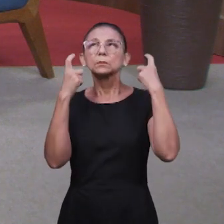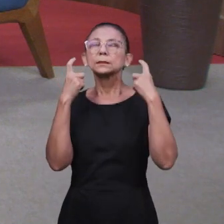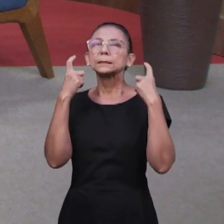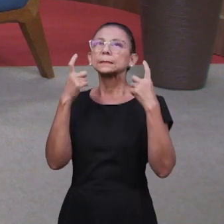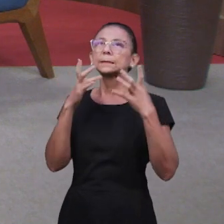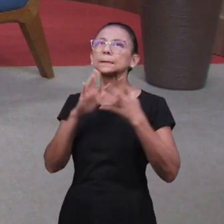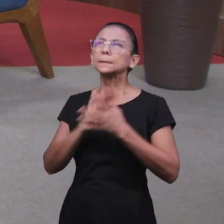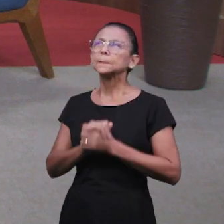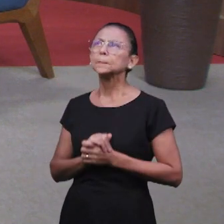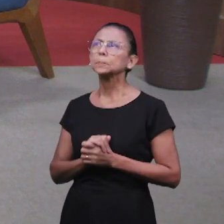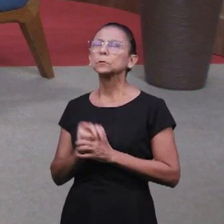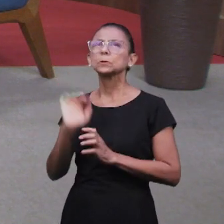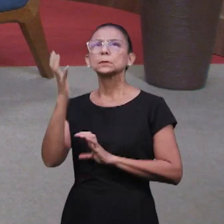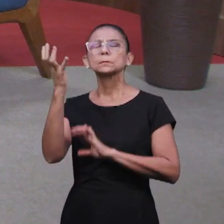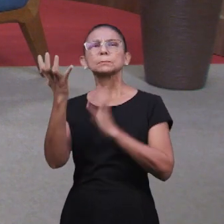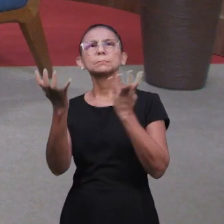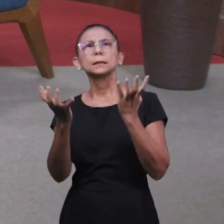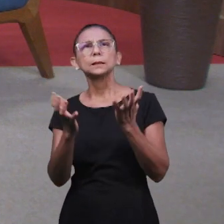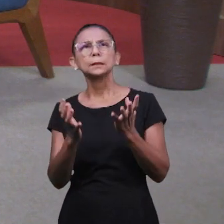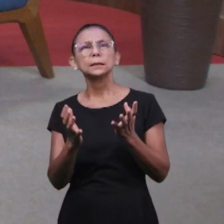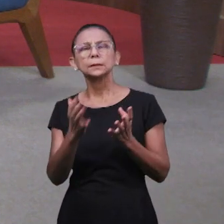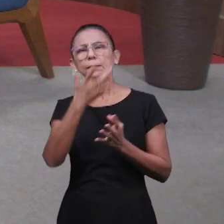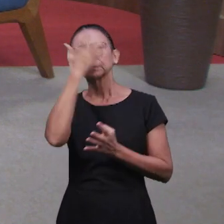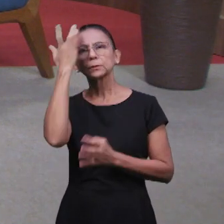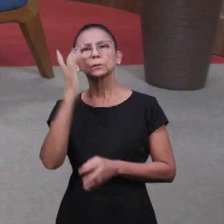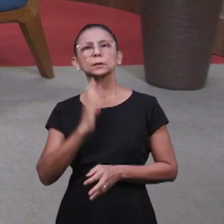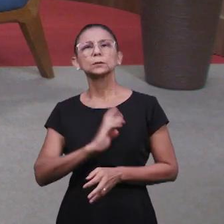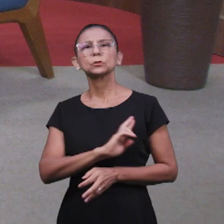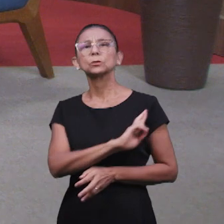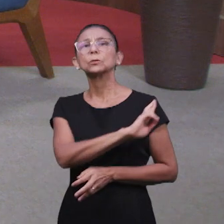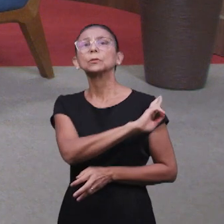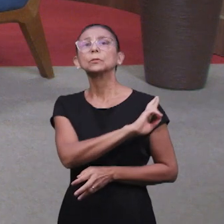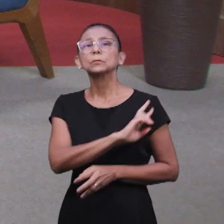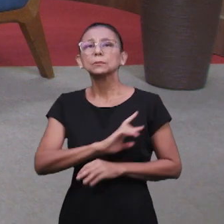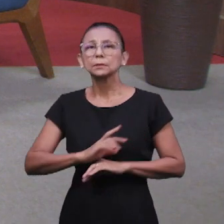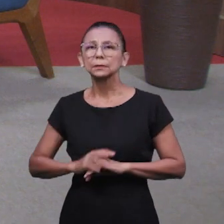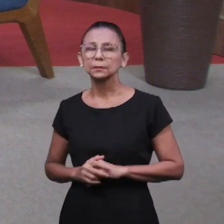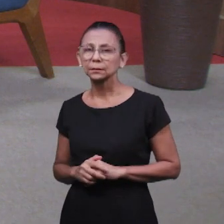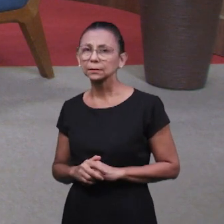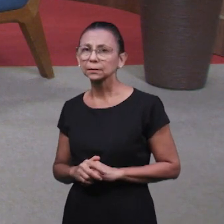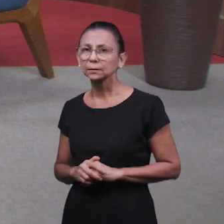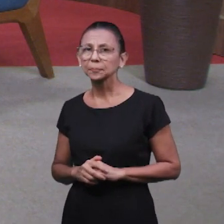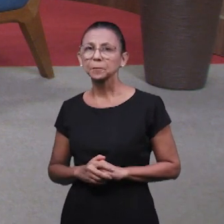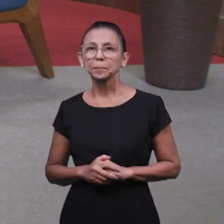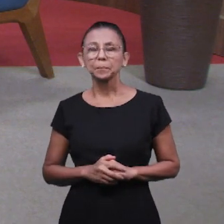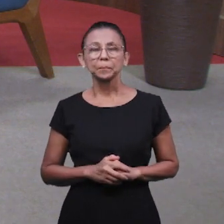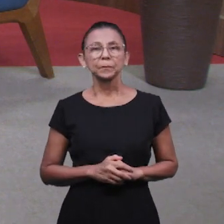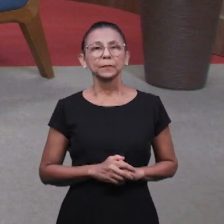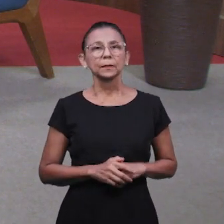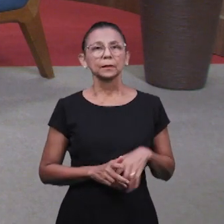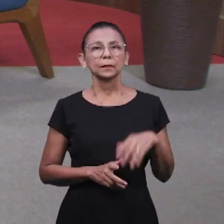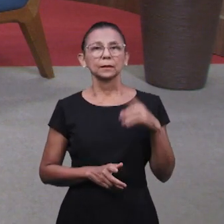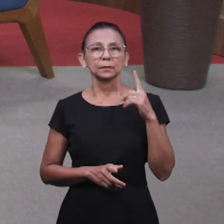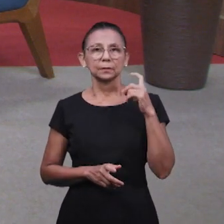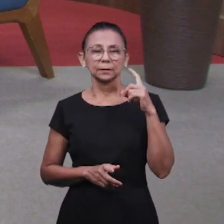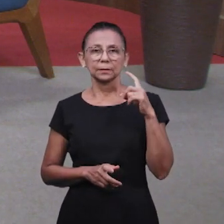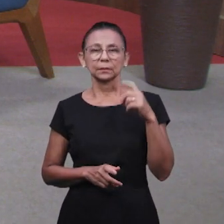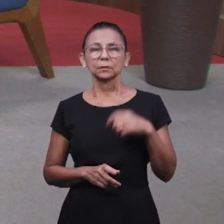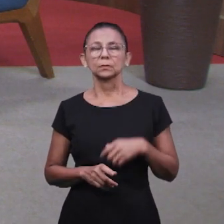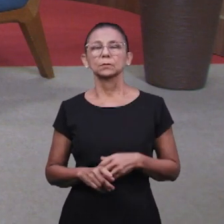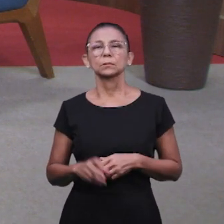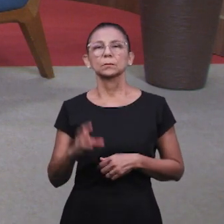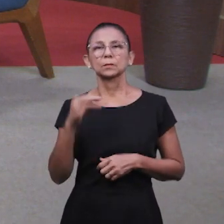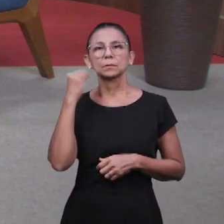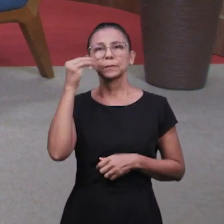a preocupação de tudo isso e sobre a religiosidade, e é interessante que a experiência com o Espírito